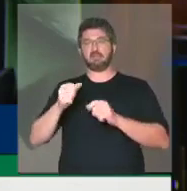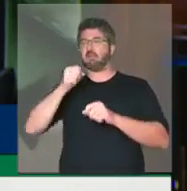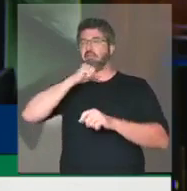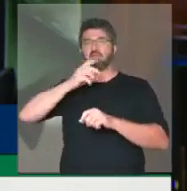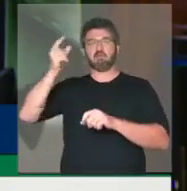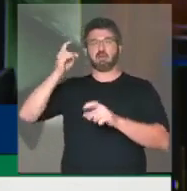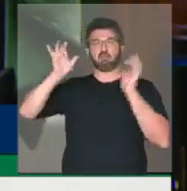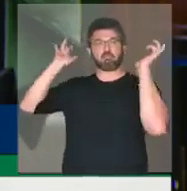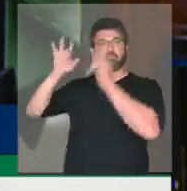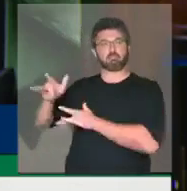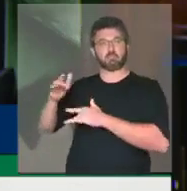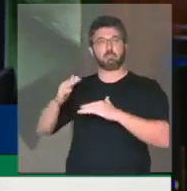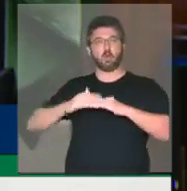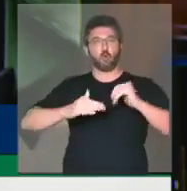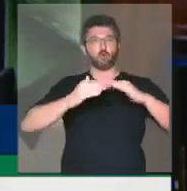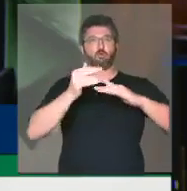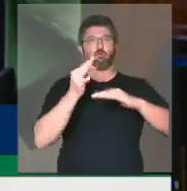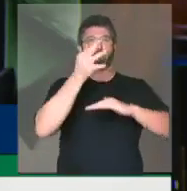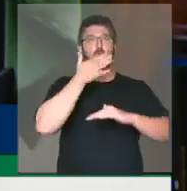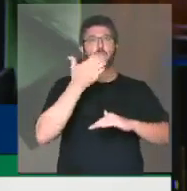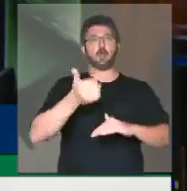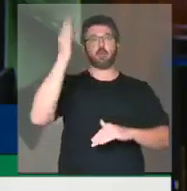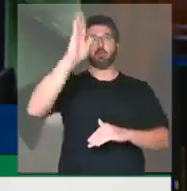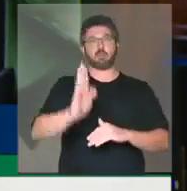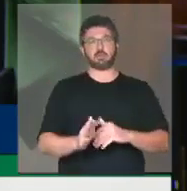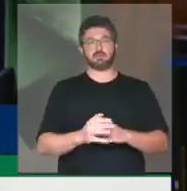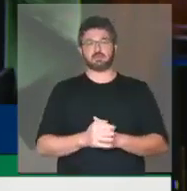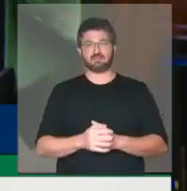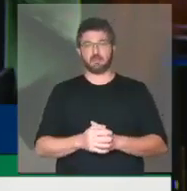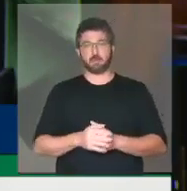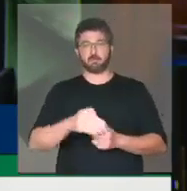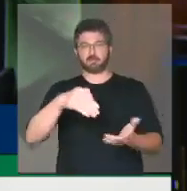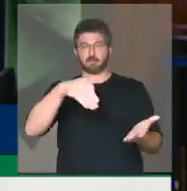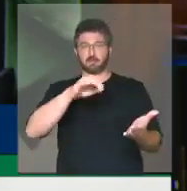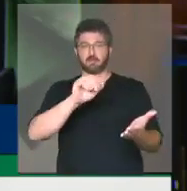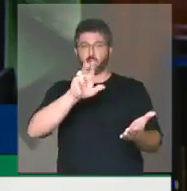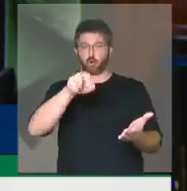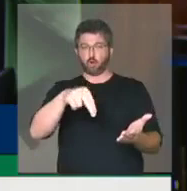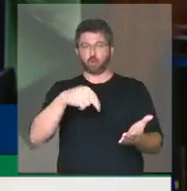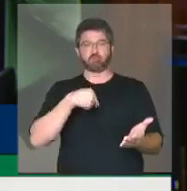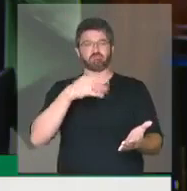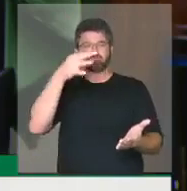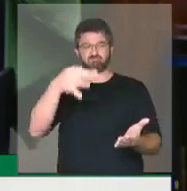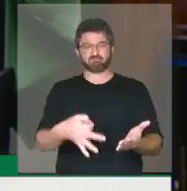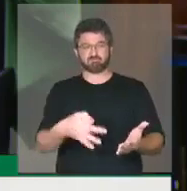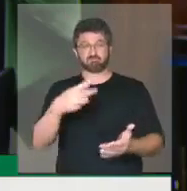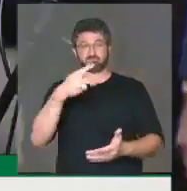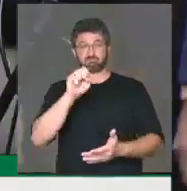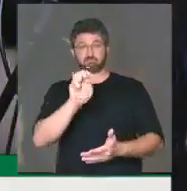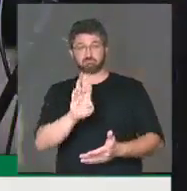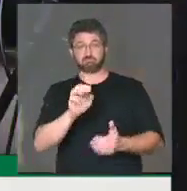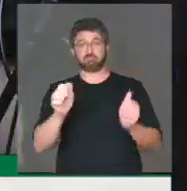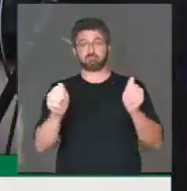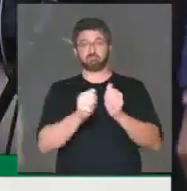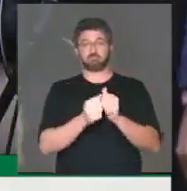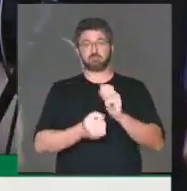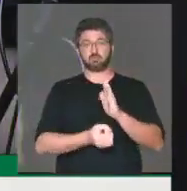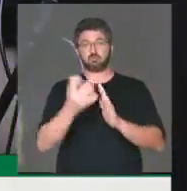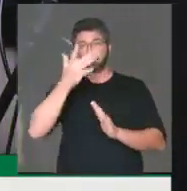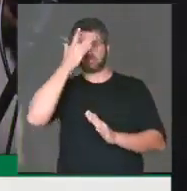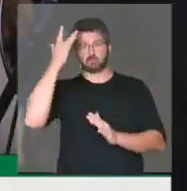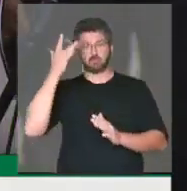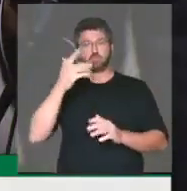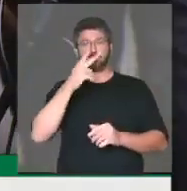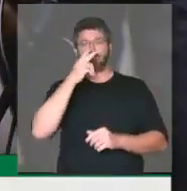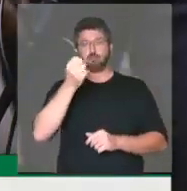passado para construir o futuro do Brasil. Molon, eu tenho certeza que o PSB, junto com muitas forças